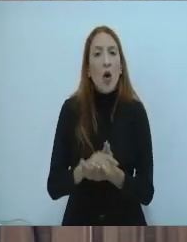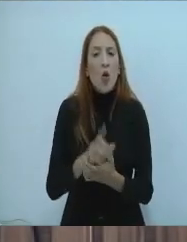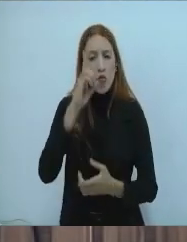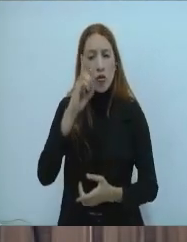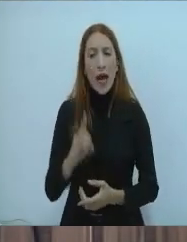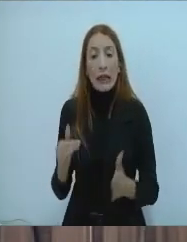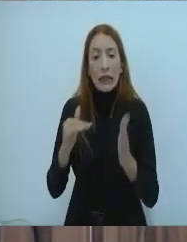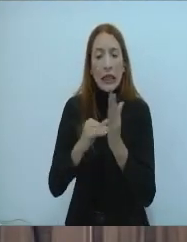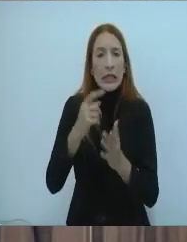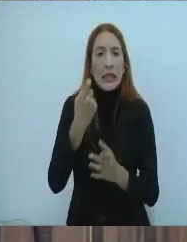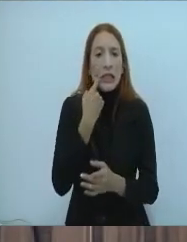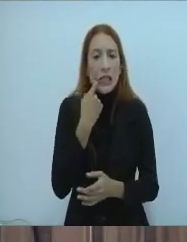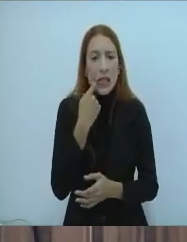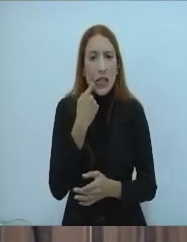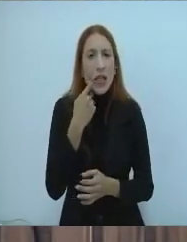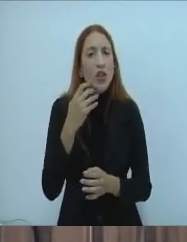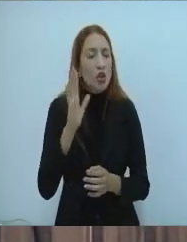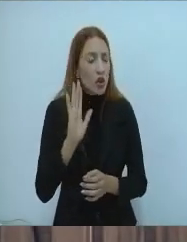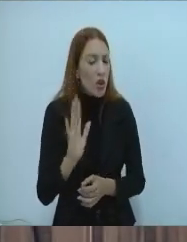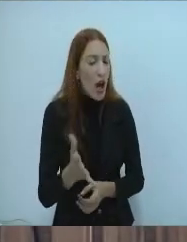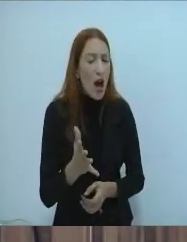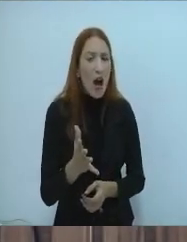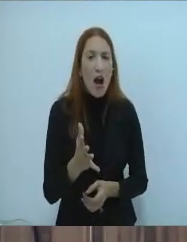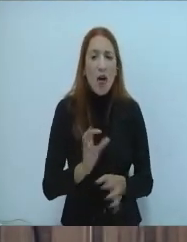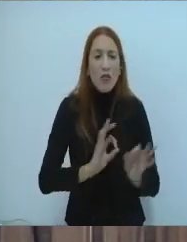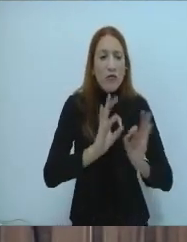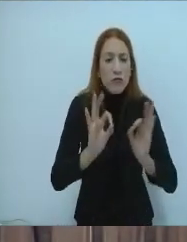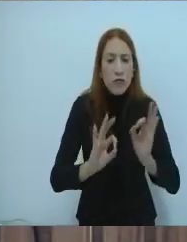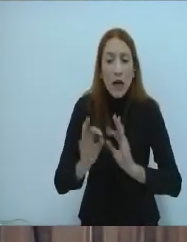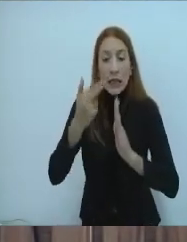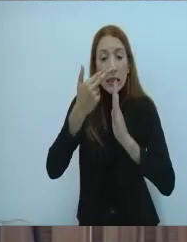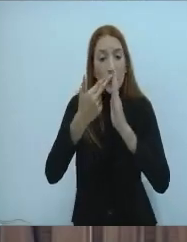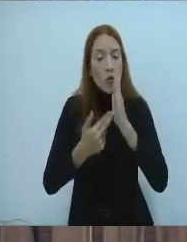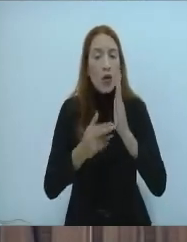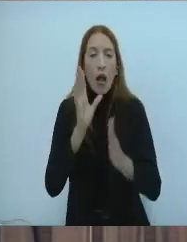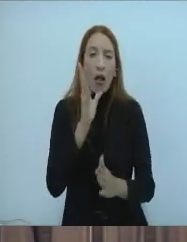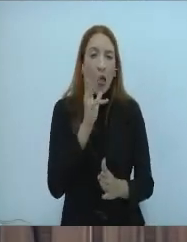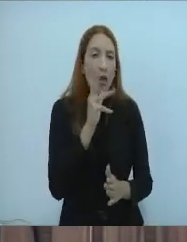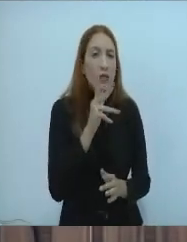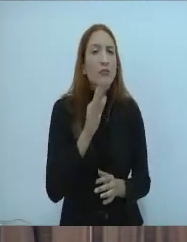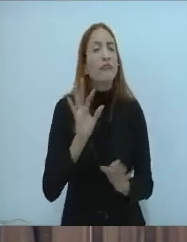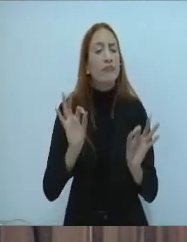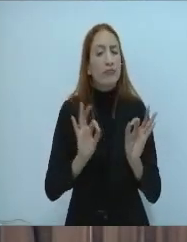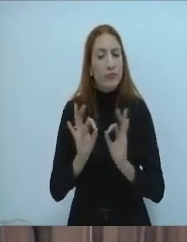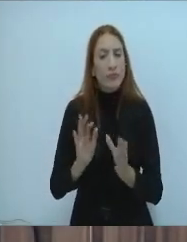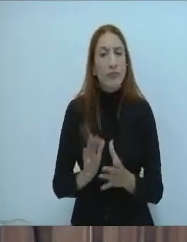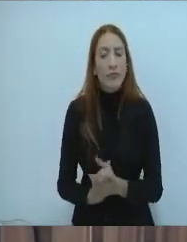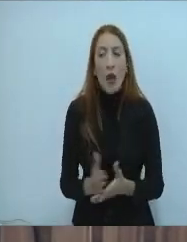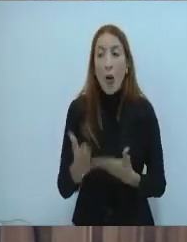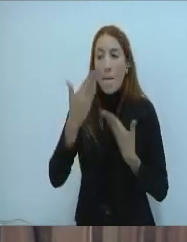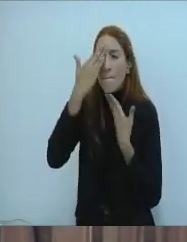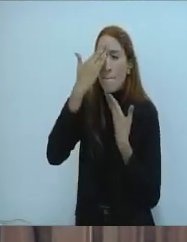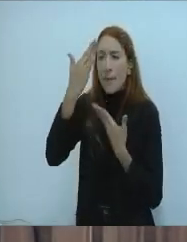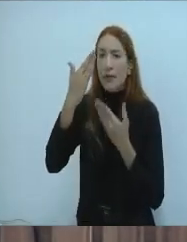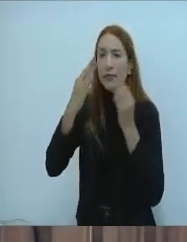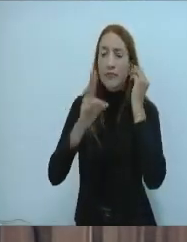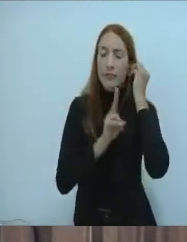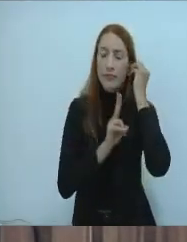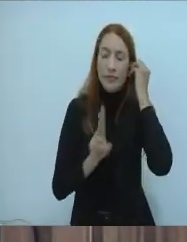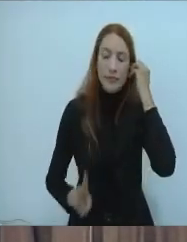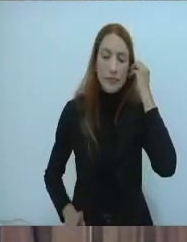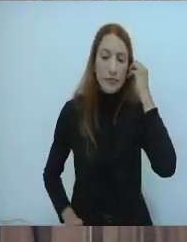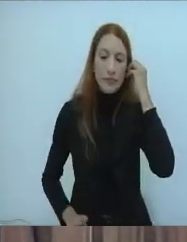que até sexta-feira se Deus permitir vai fazer toda a cirurgia que tá atrasada Obrigado Vereador Antônio Marques